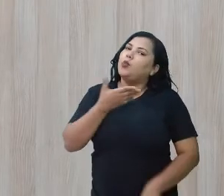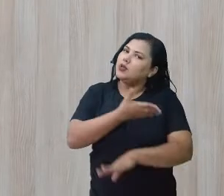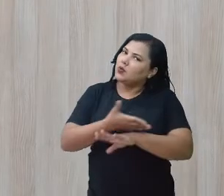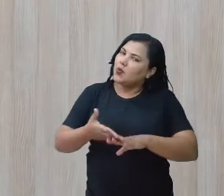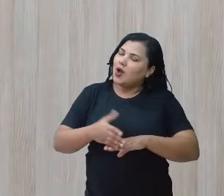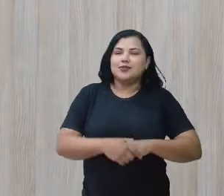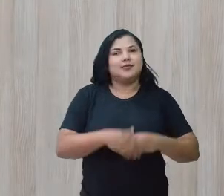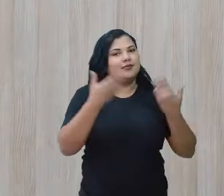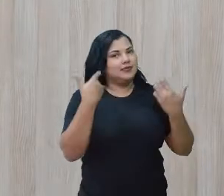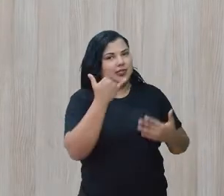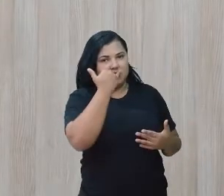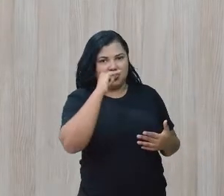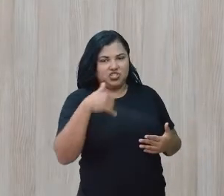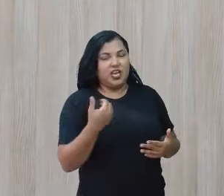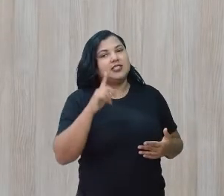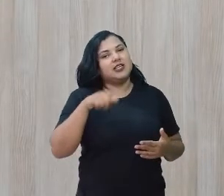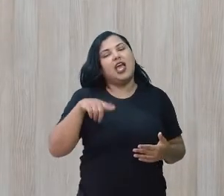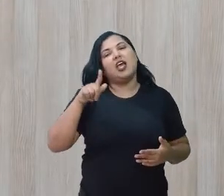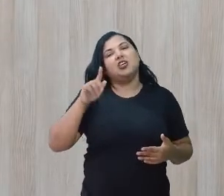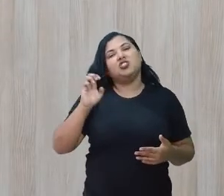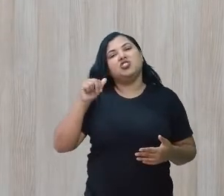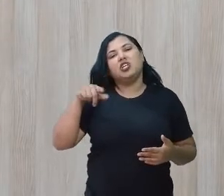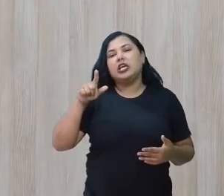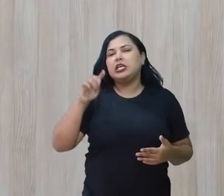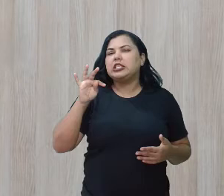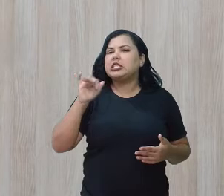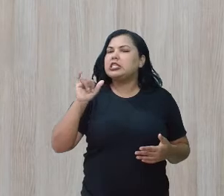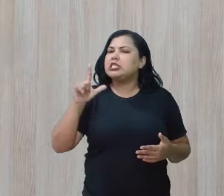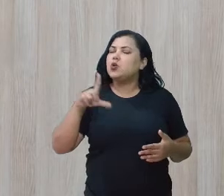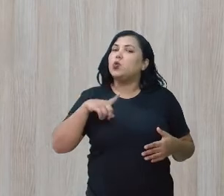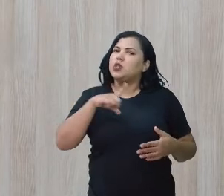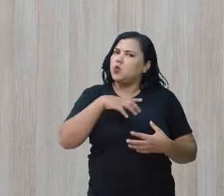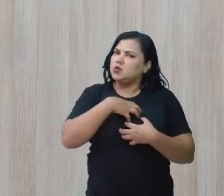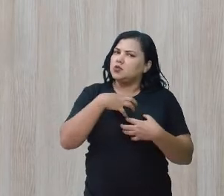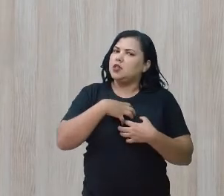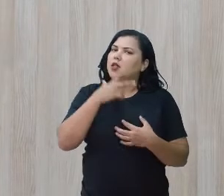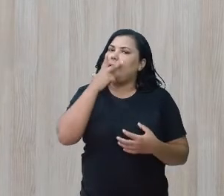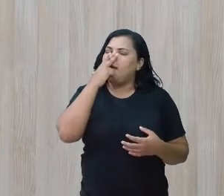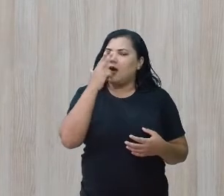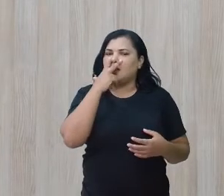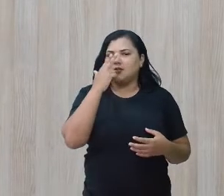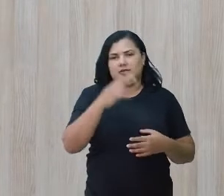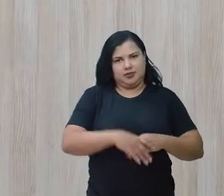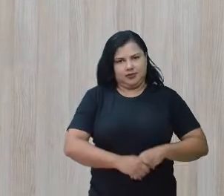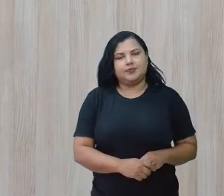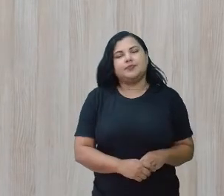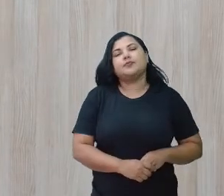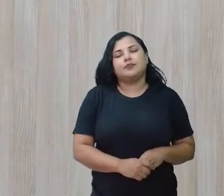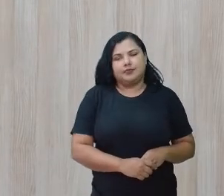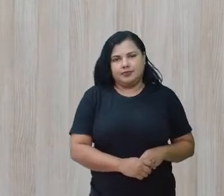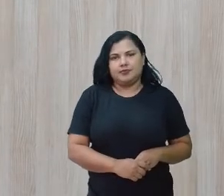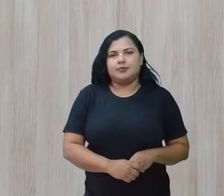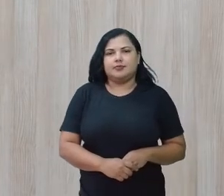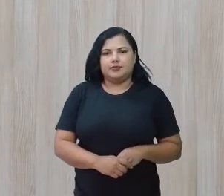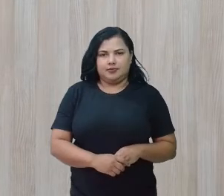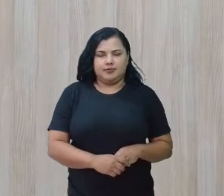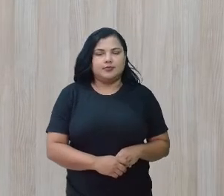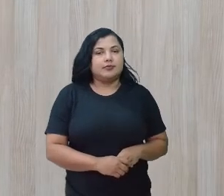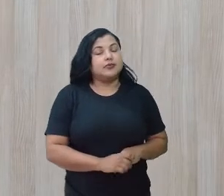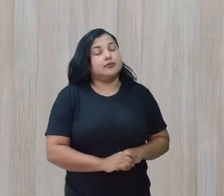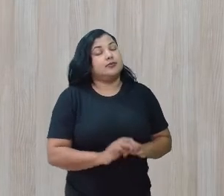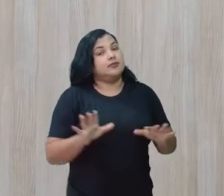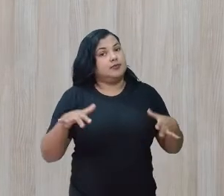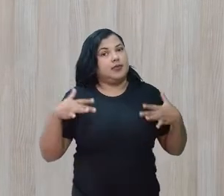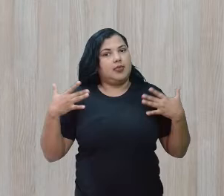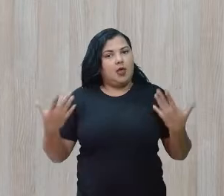gentil. Essas palavras, elas têm uma certa equivalência de sentido, né? Elas querem dizer coisas próximas. Então,